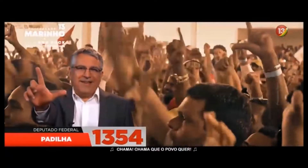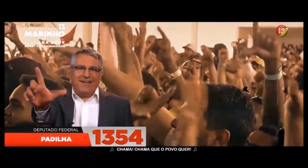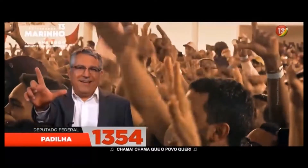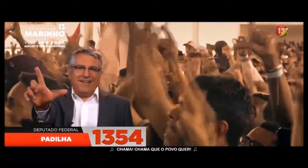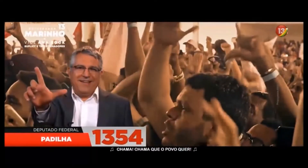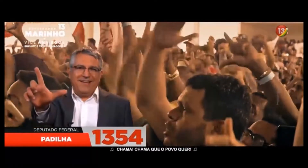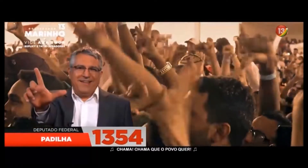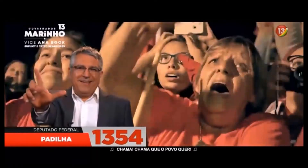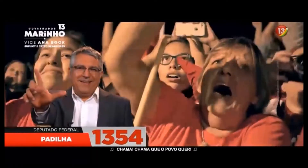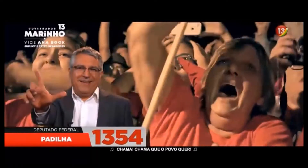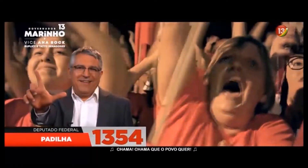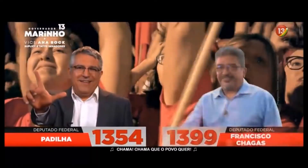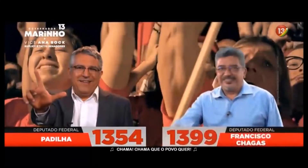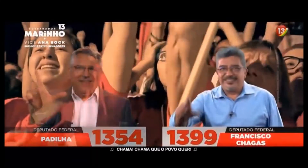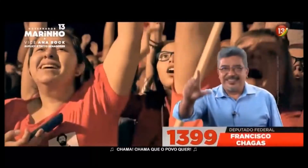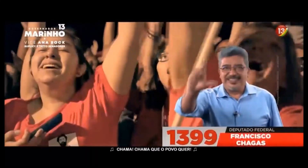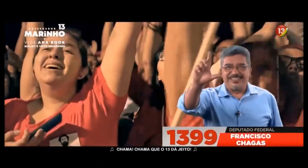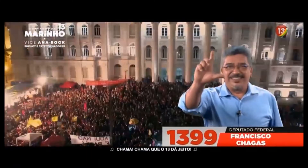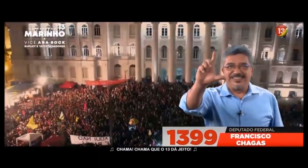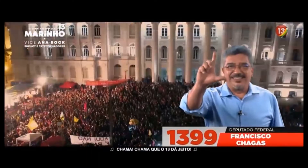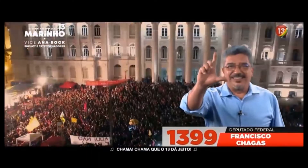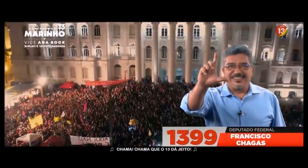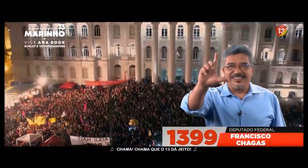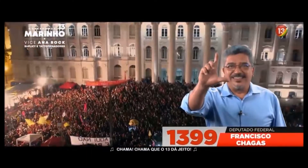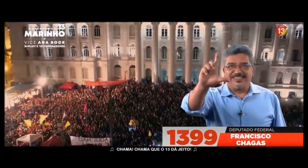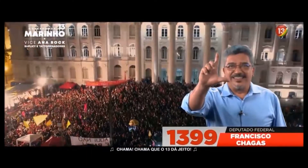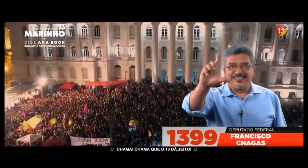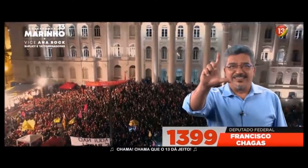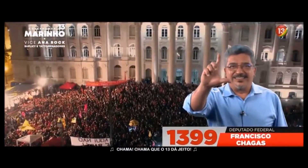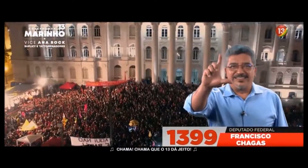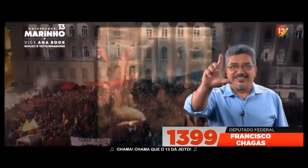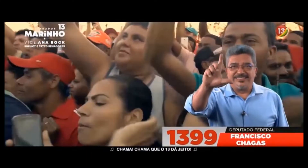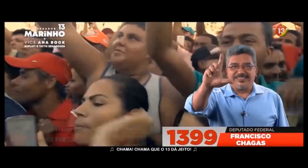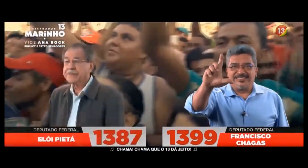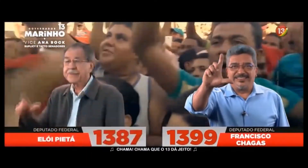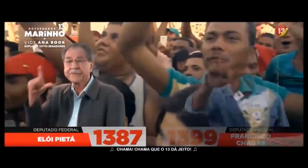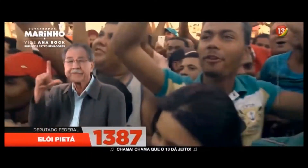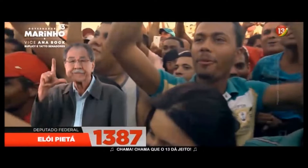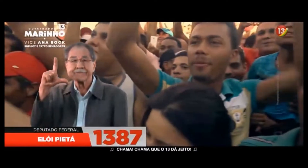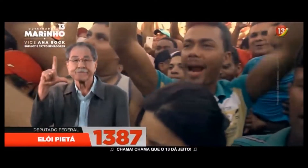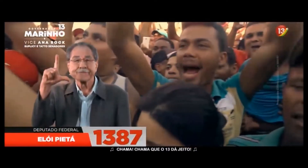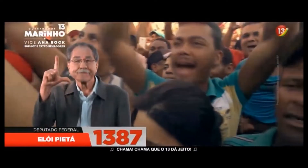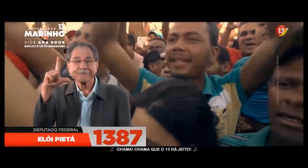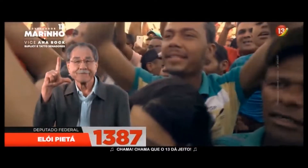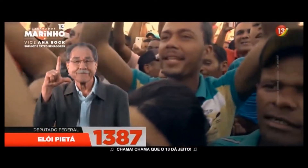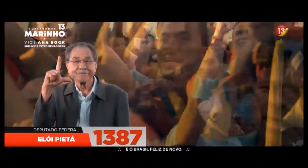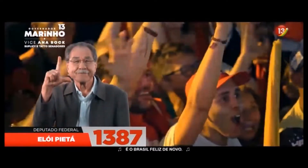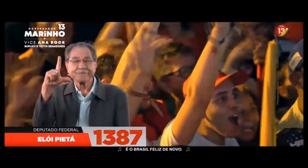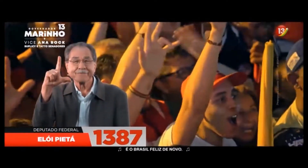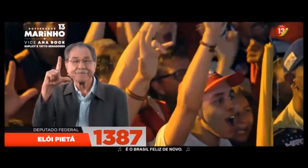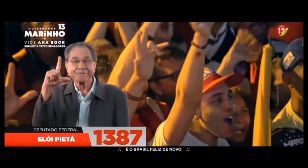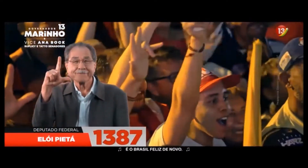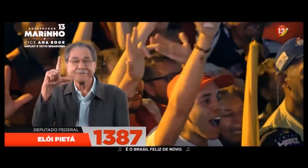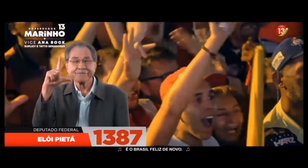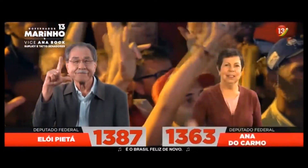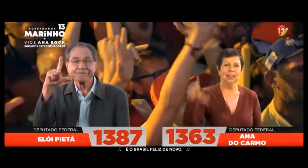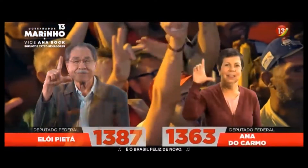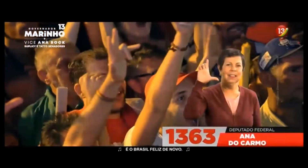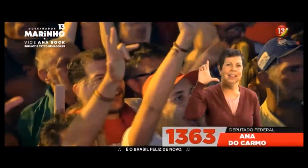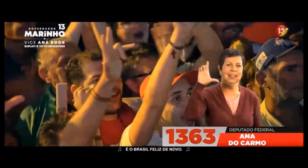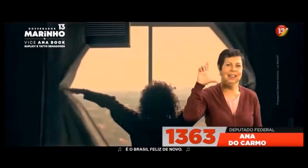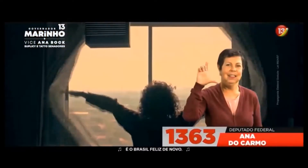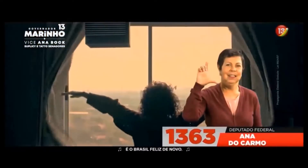Chama, chama que o povo quer. Chama, chama que o 13 dá jeito. É o